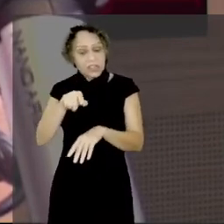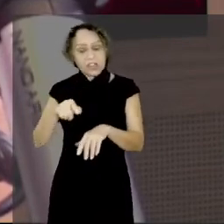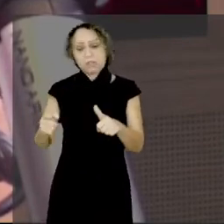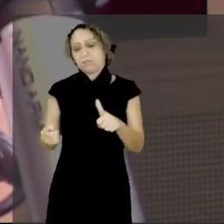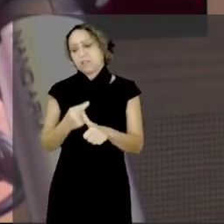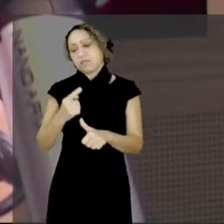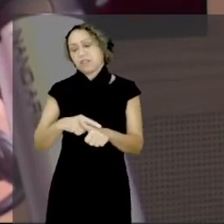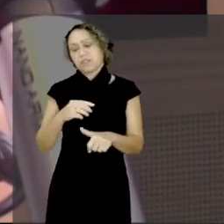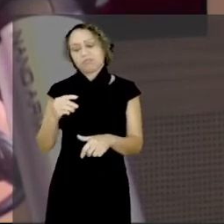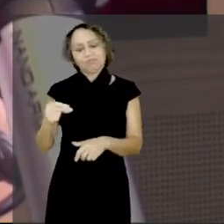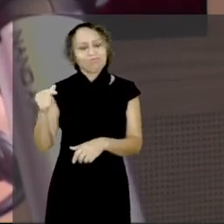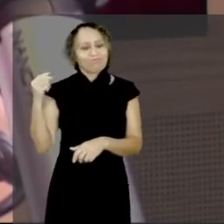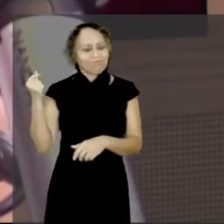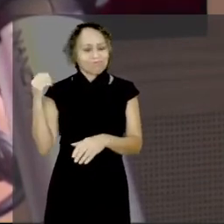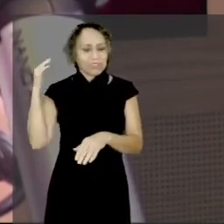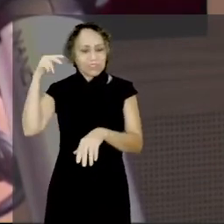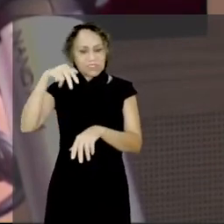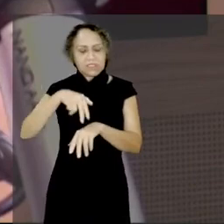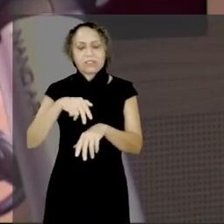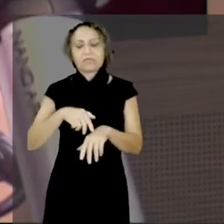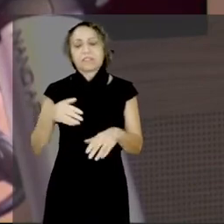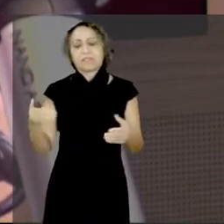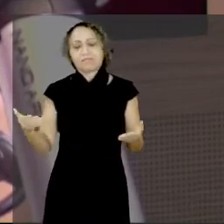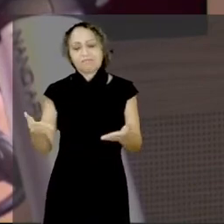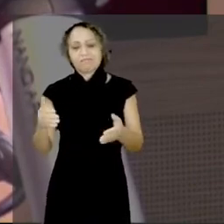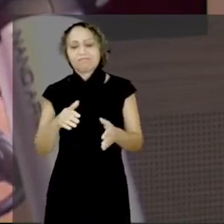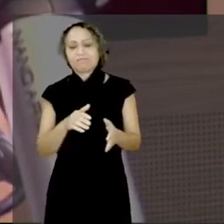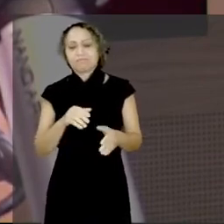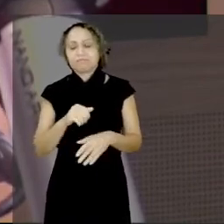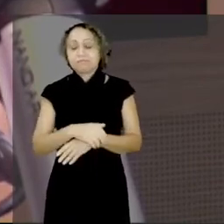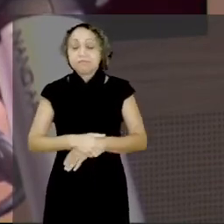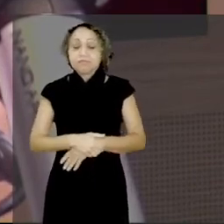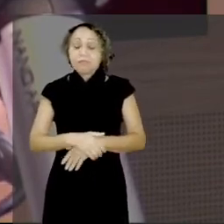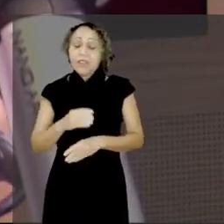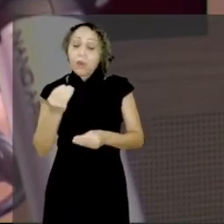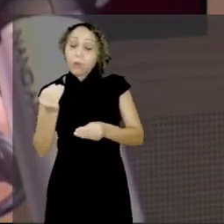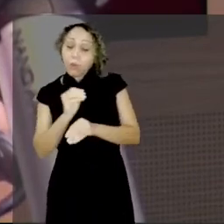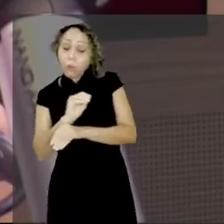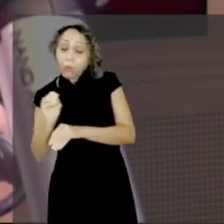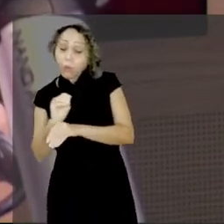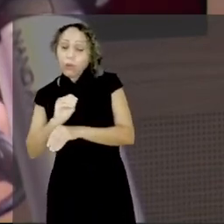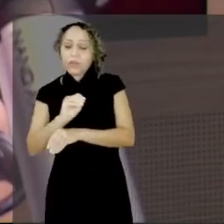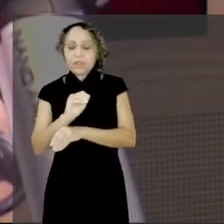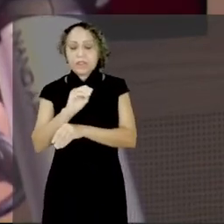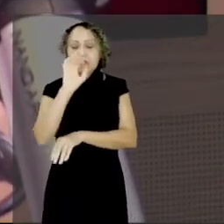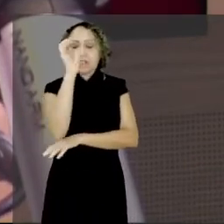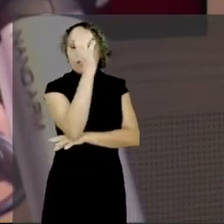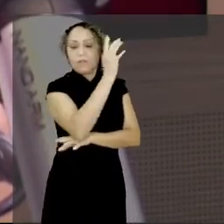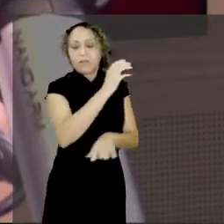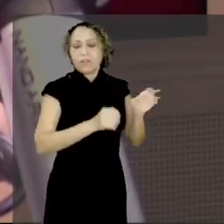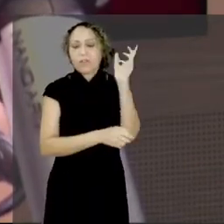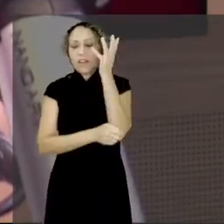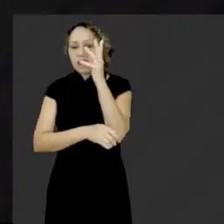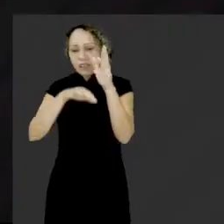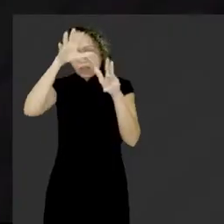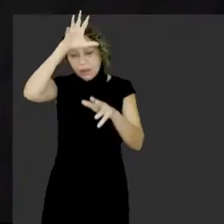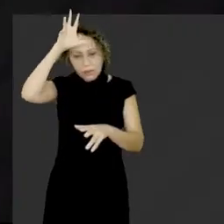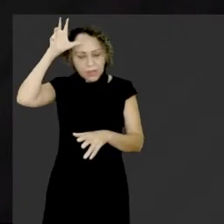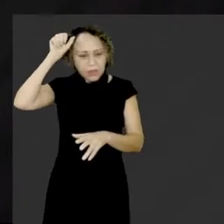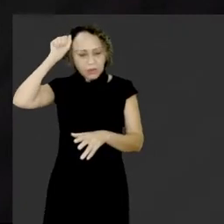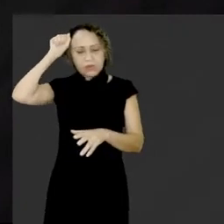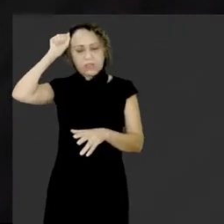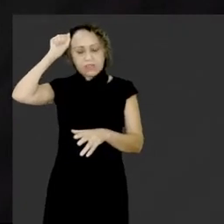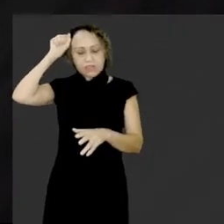nós temos também aqui o nosso polêmico Rodoanel. Por que acreditar que essas obras vão sair do papel, que elas vão ser